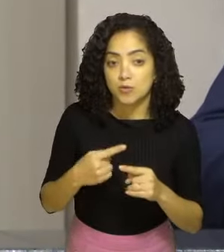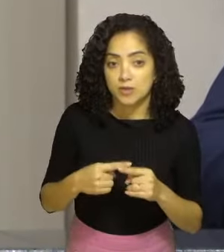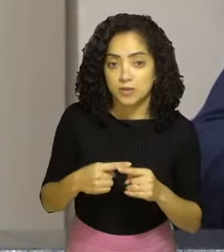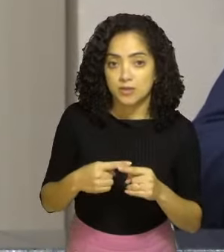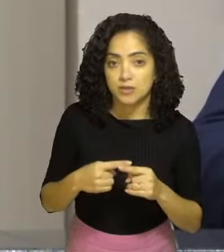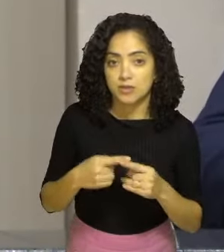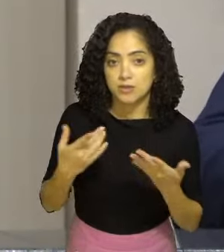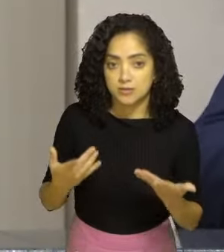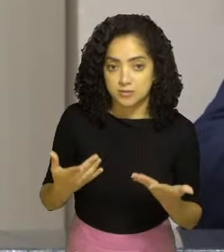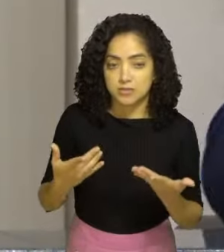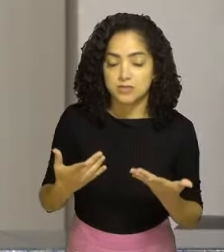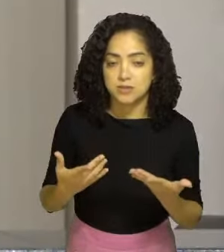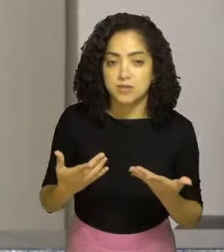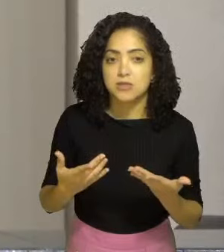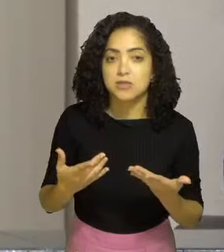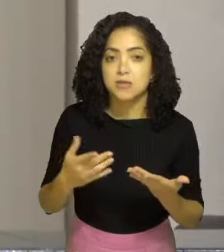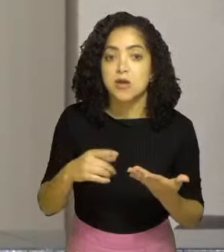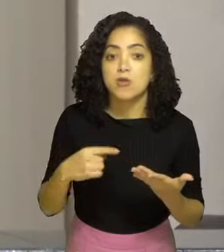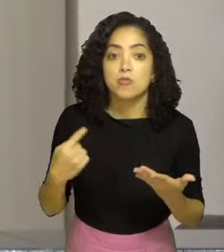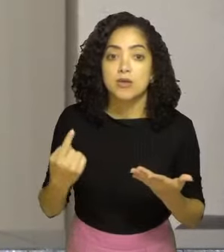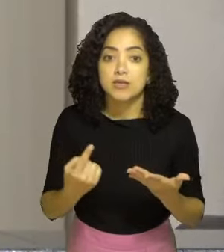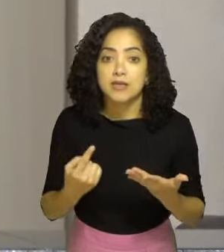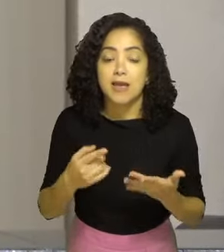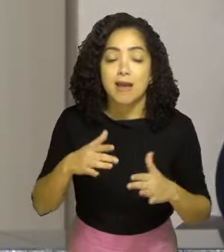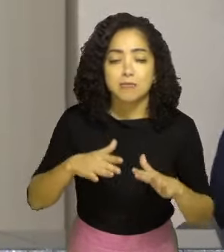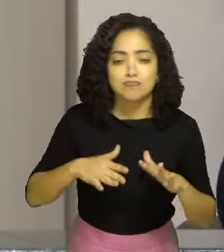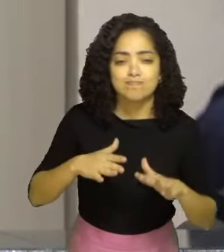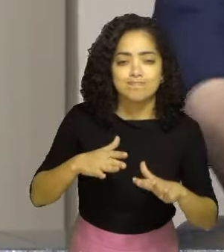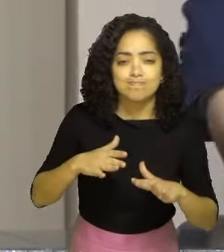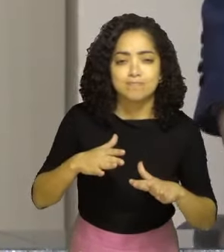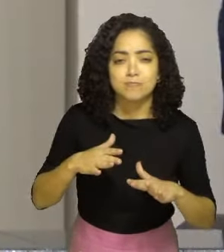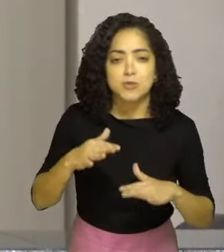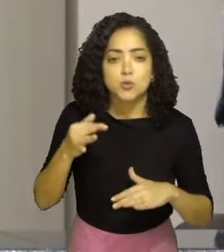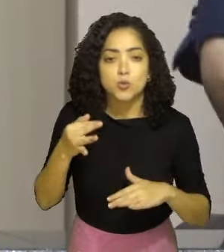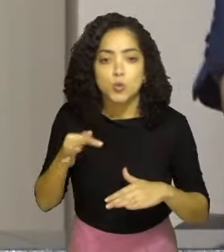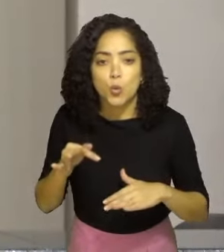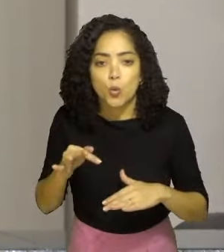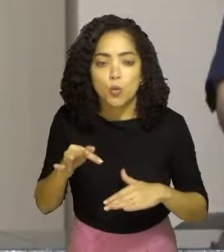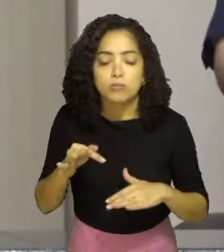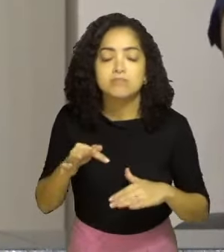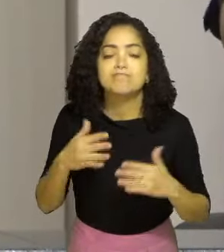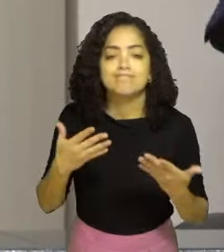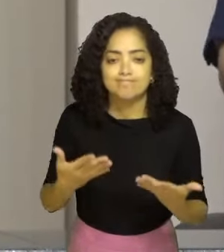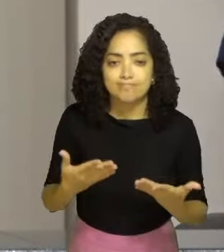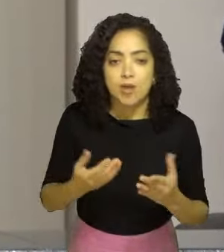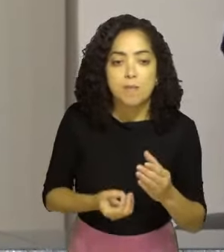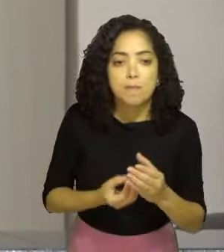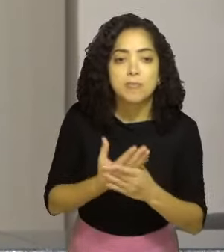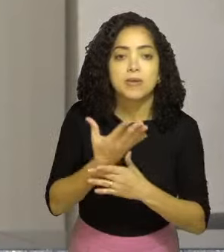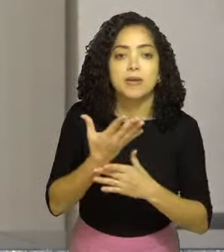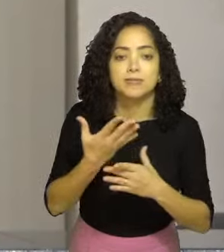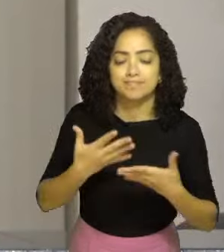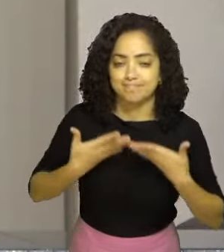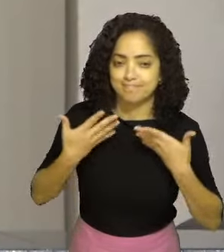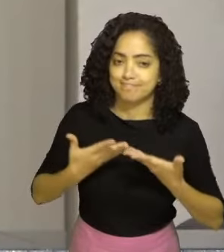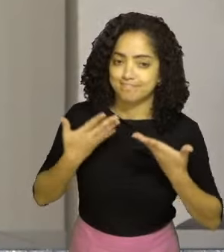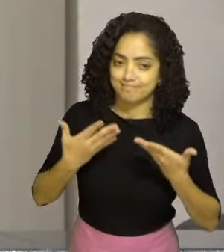o parlamento produz dores, Maria Elisa, ele também tem que produzir alegrias